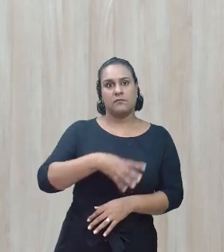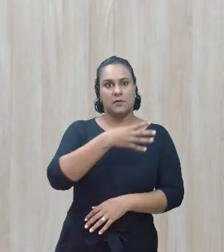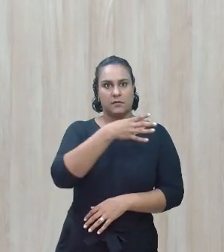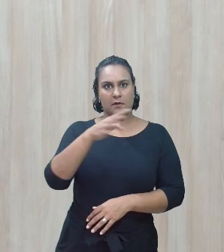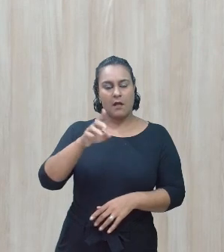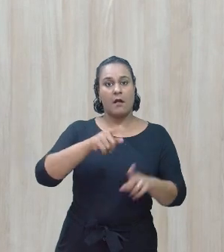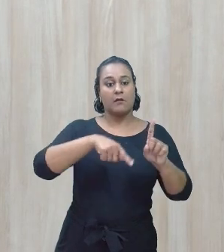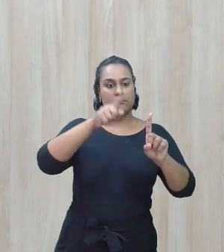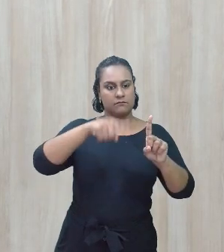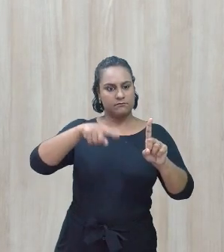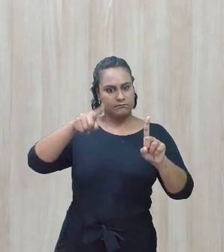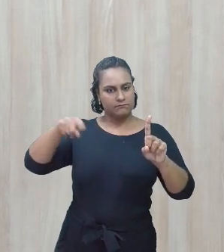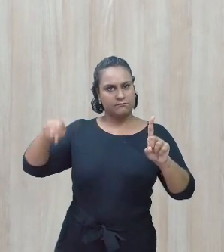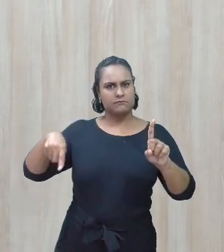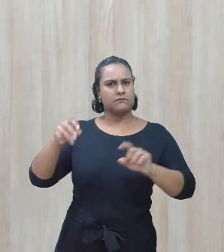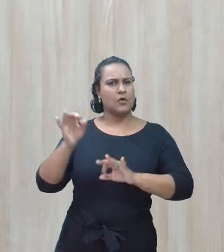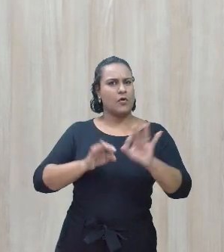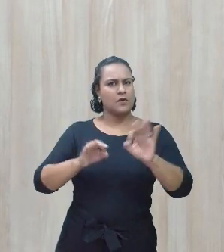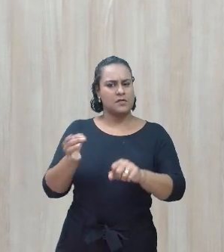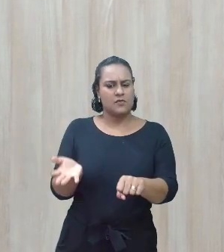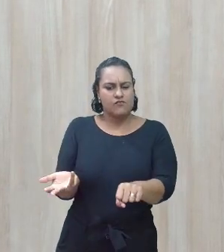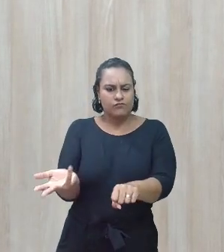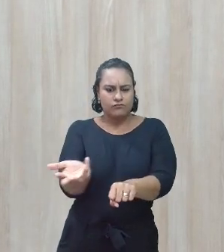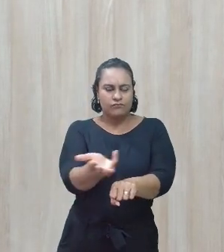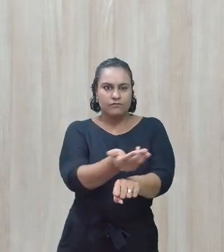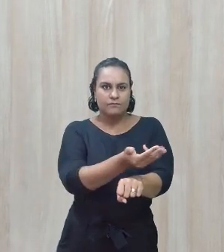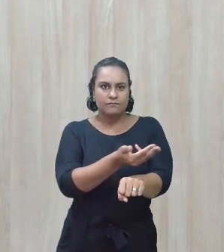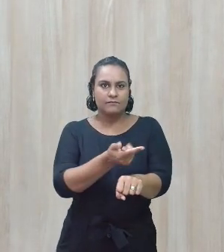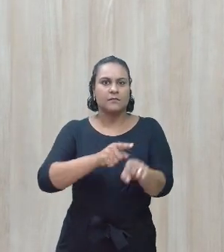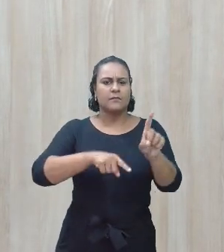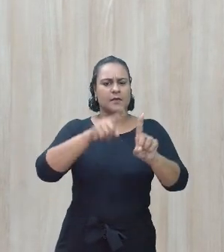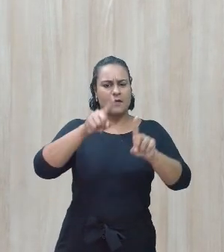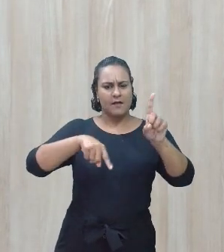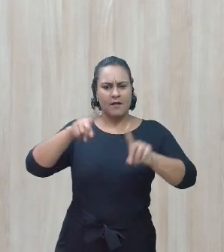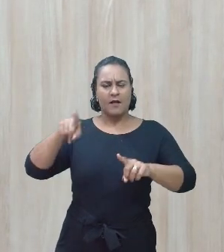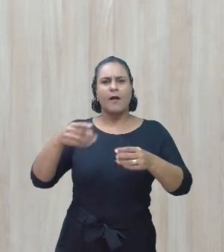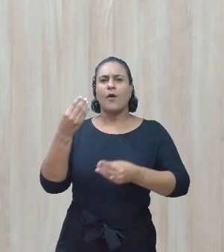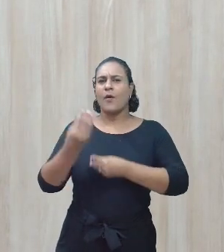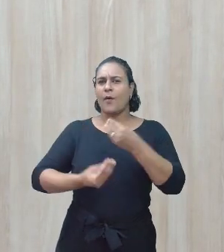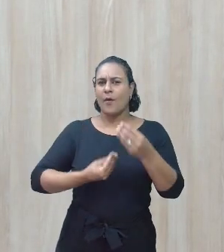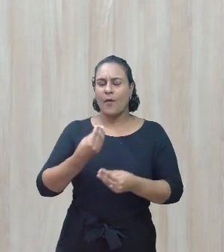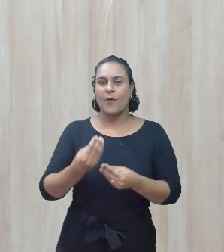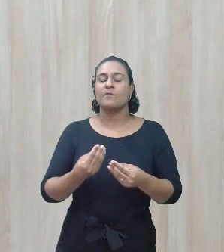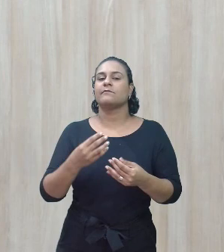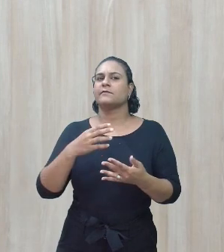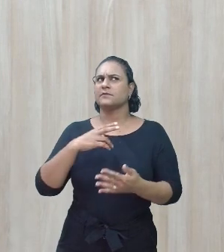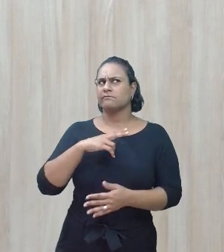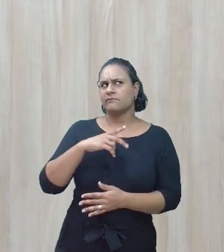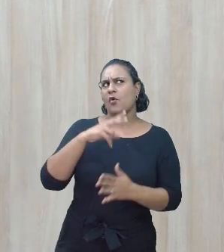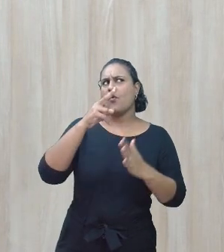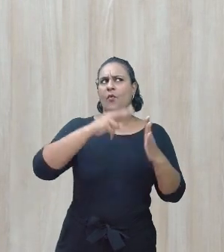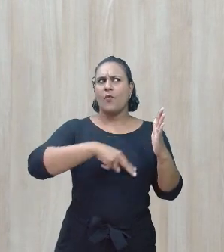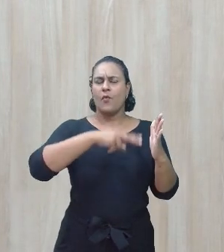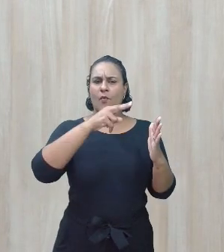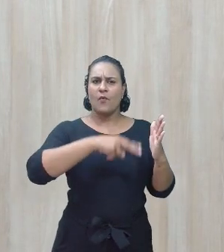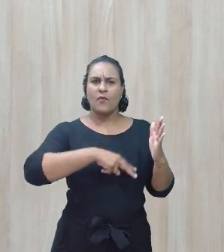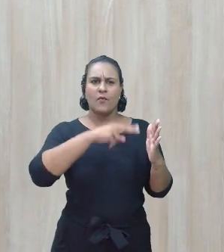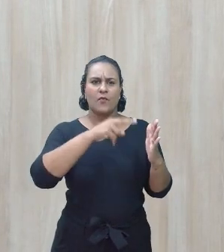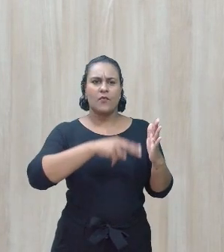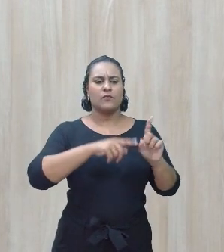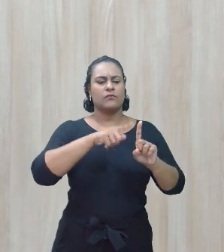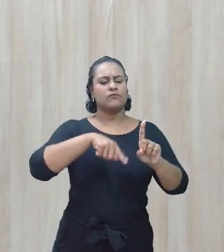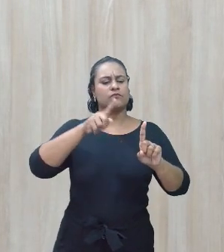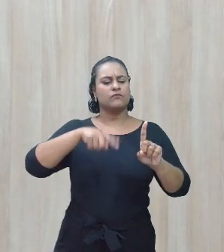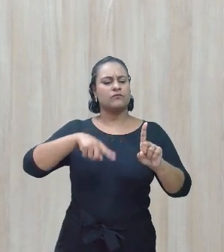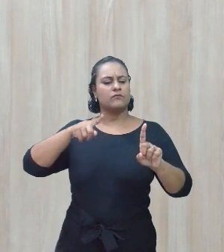a organização dos dados através de gráficos e tabelas. Fizemos algumas leituras de gráfico e